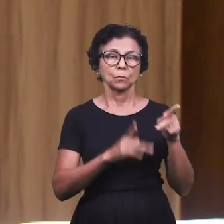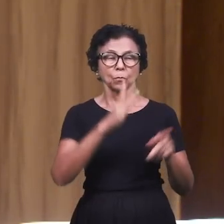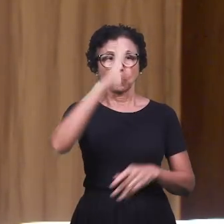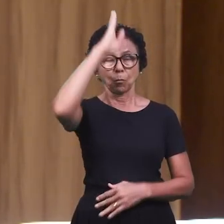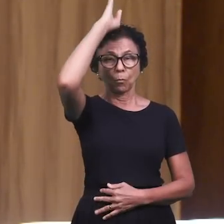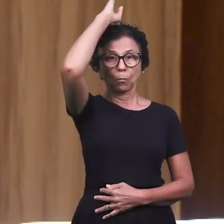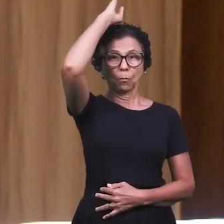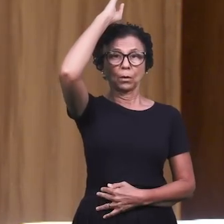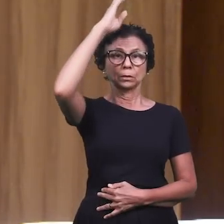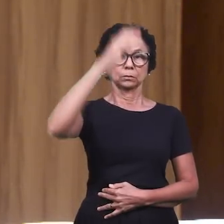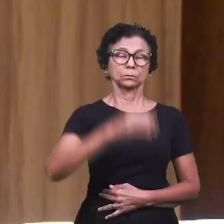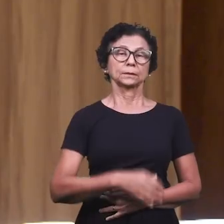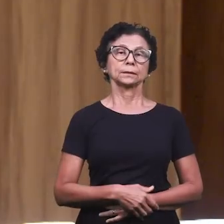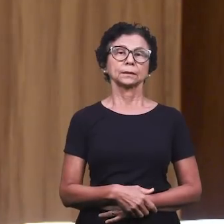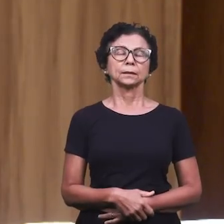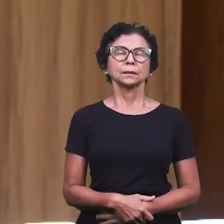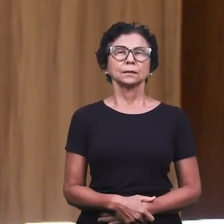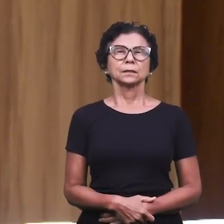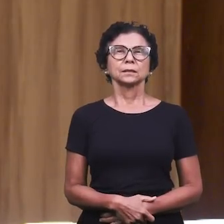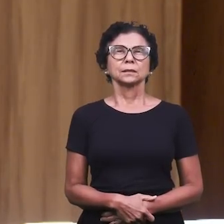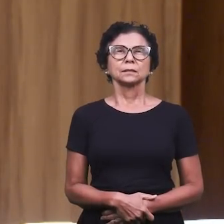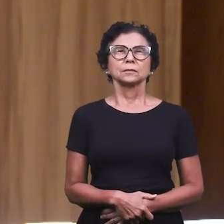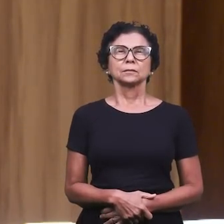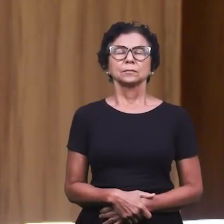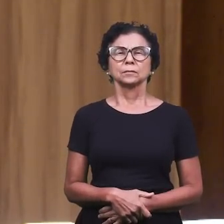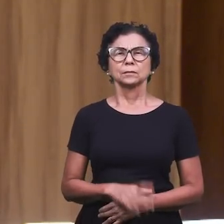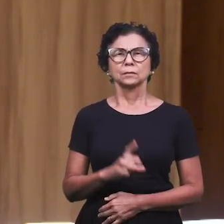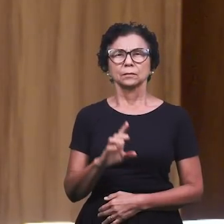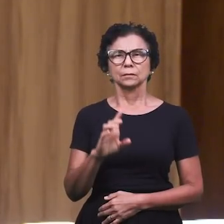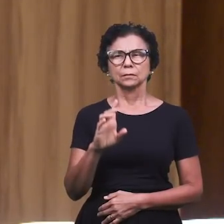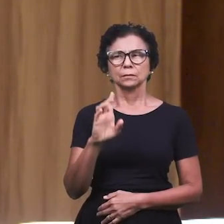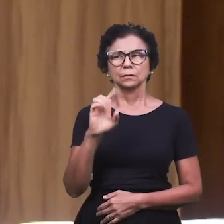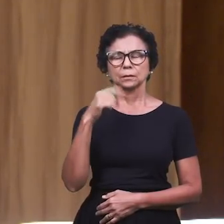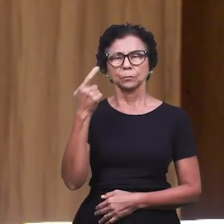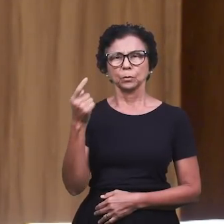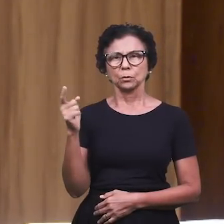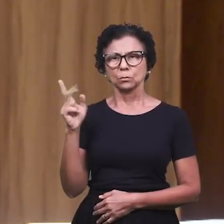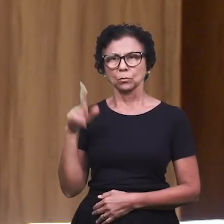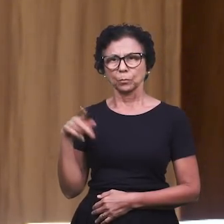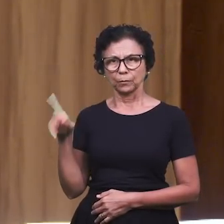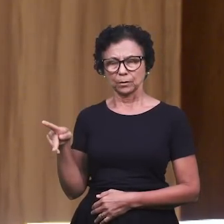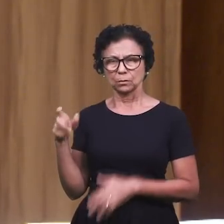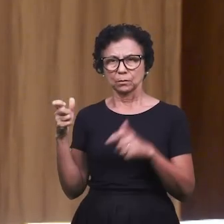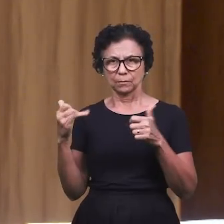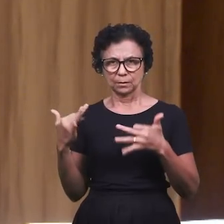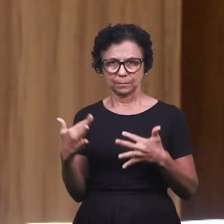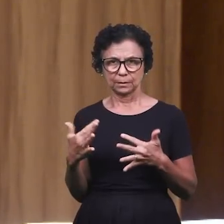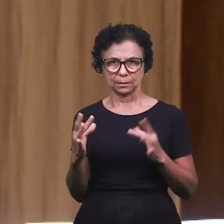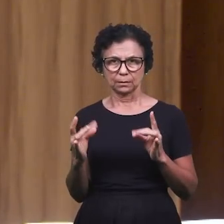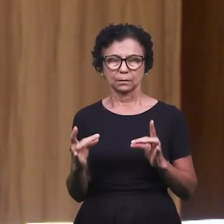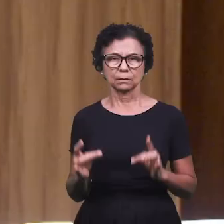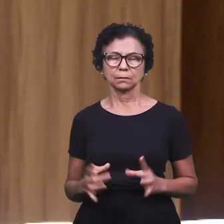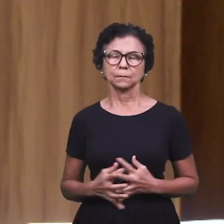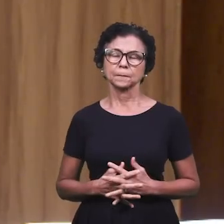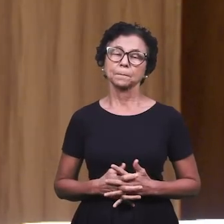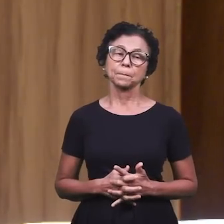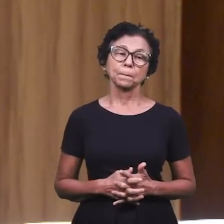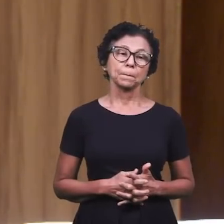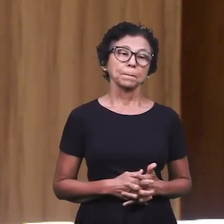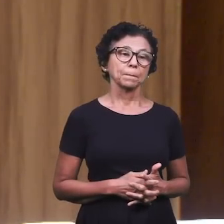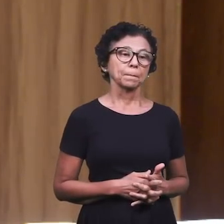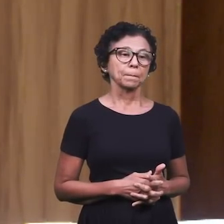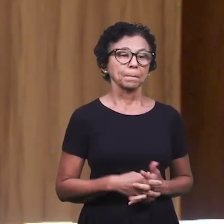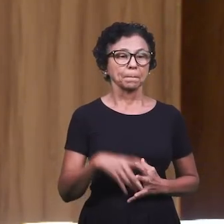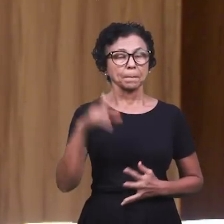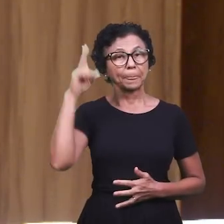para os romanos. Depois o Antônio Carlos ou o Serlão pode explicar melhor esse trabalho aí. Agora, é importante